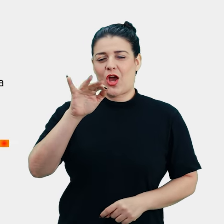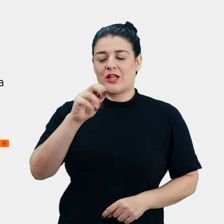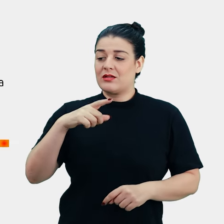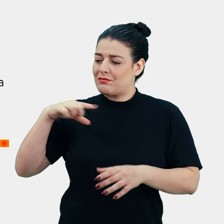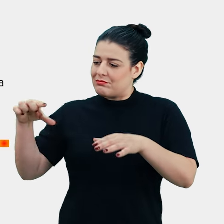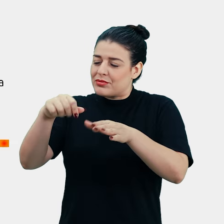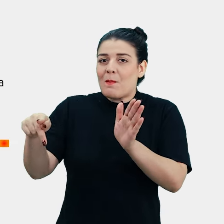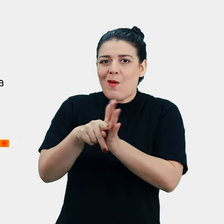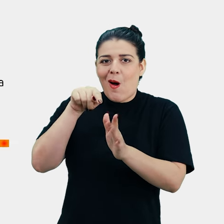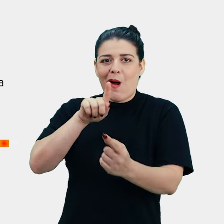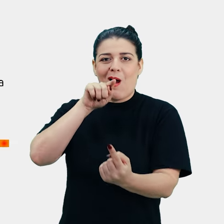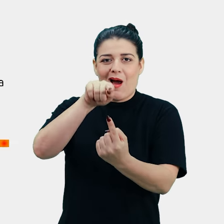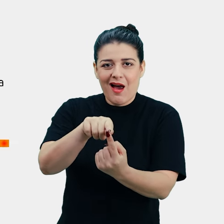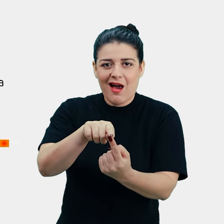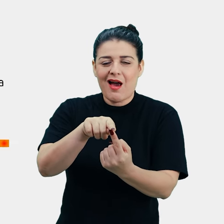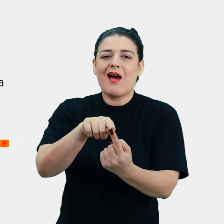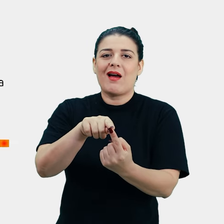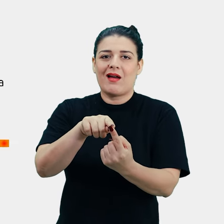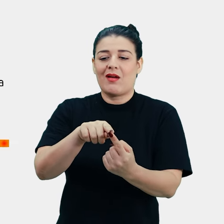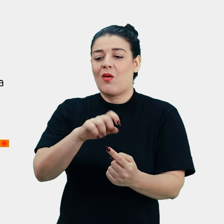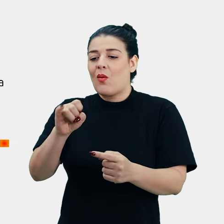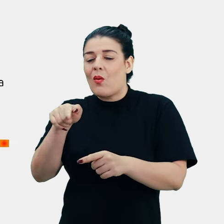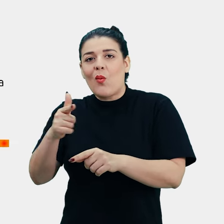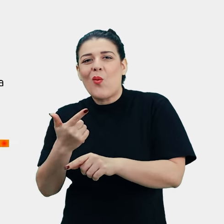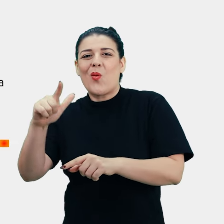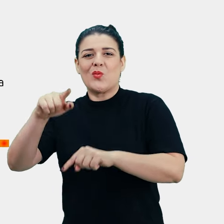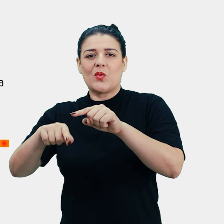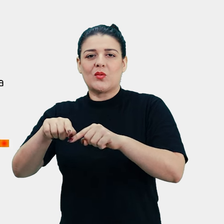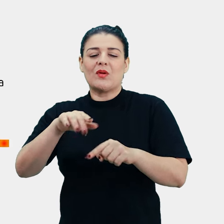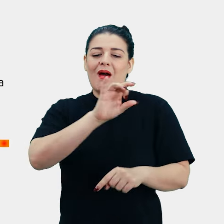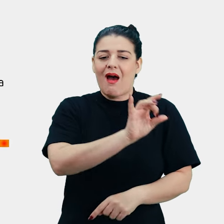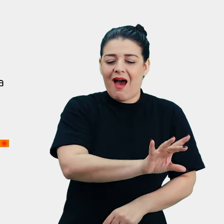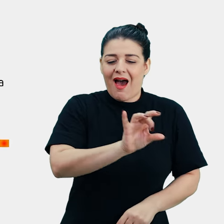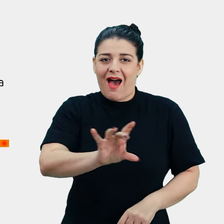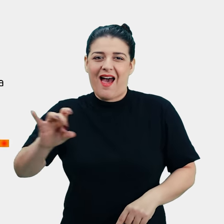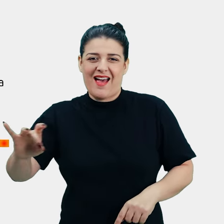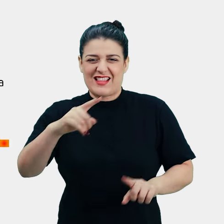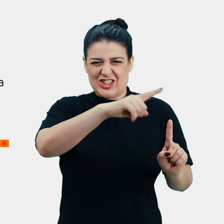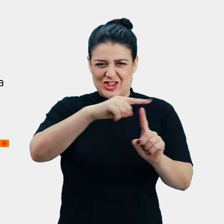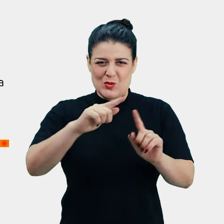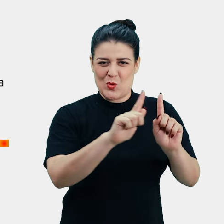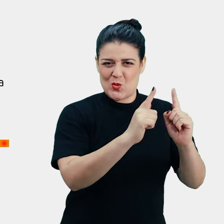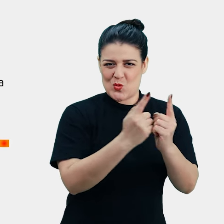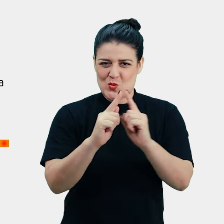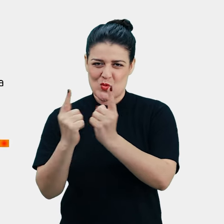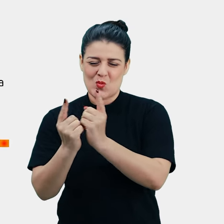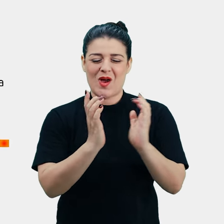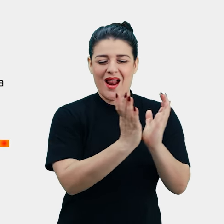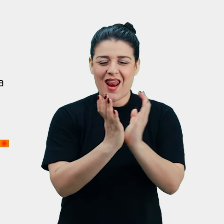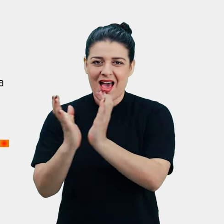NPPEG, tá? Que é polietileno glicol e natural product, que são reveladores específicos para determinadas